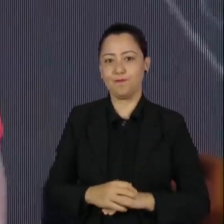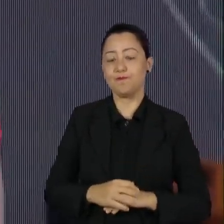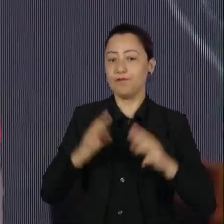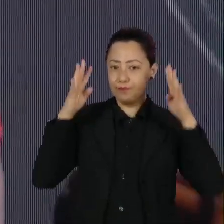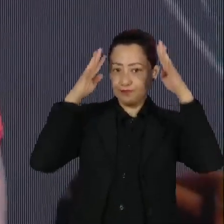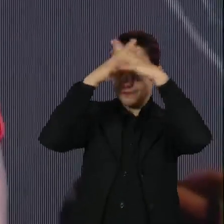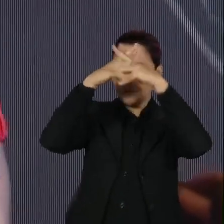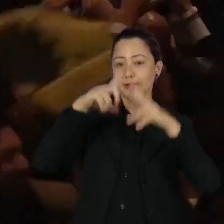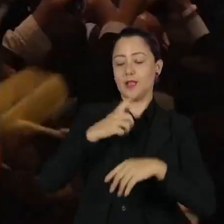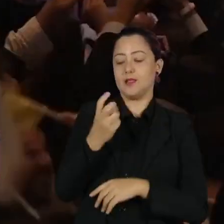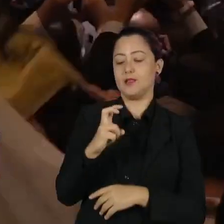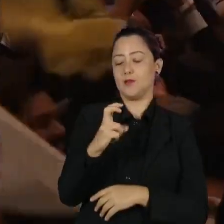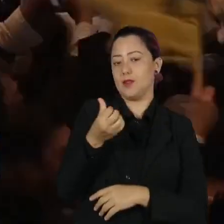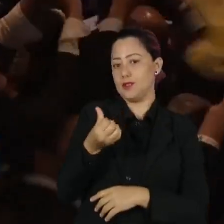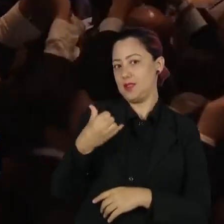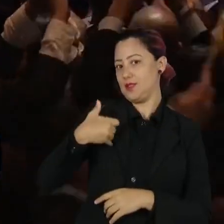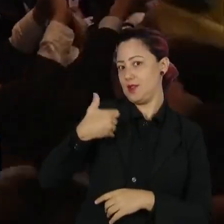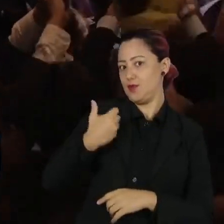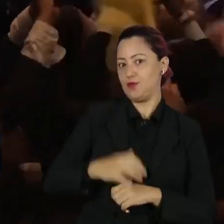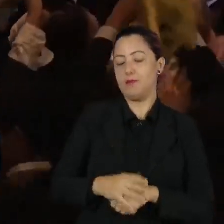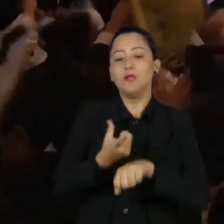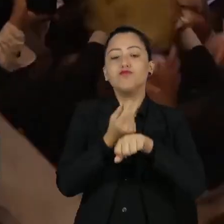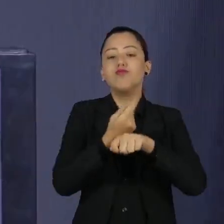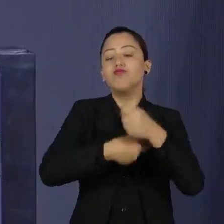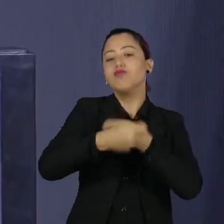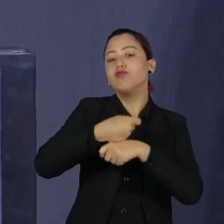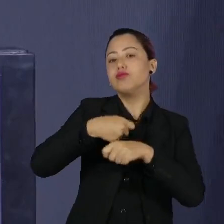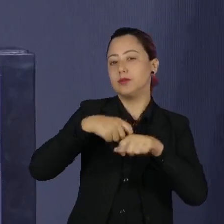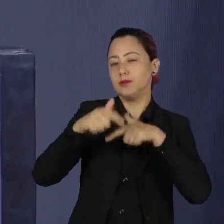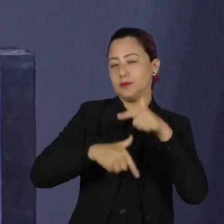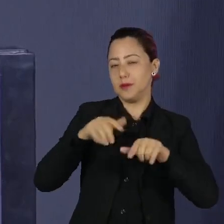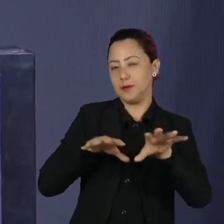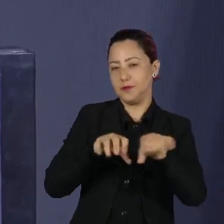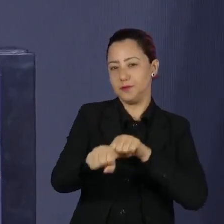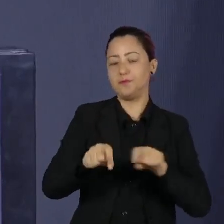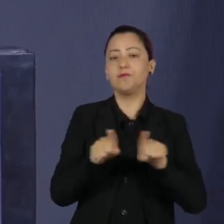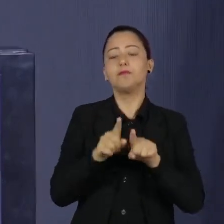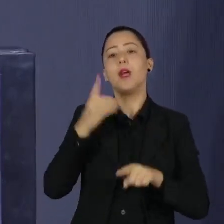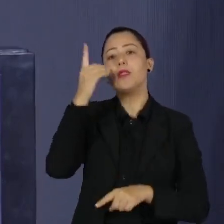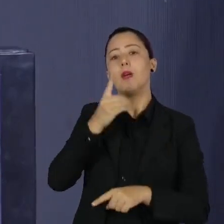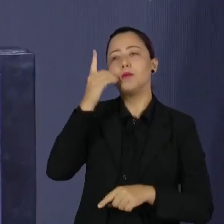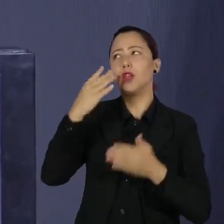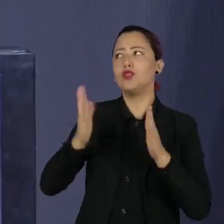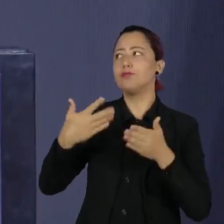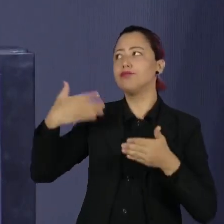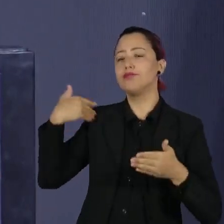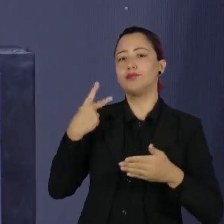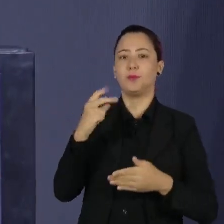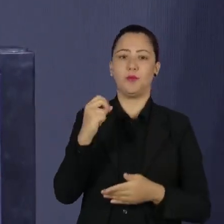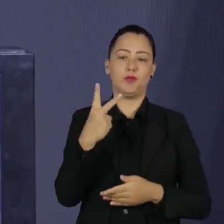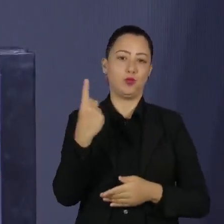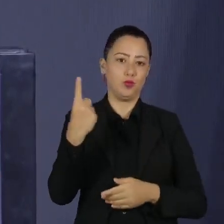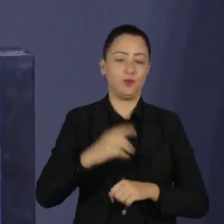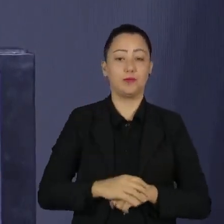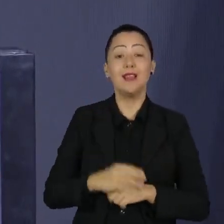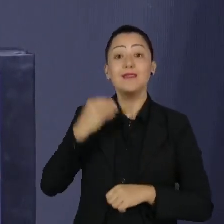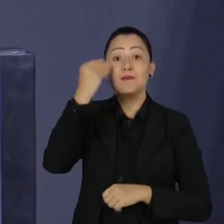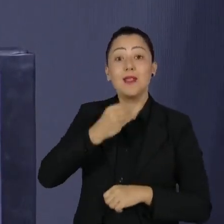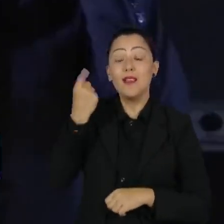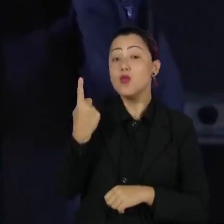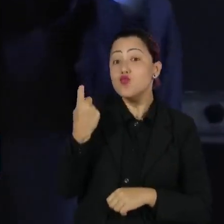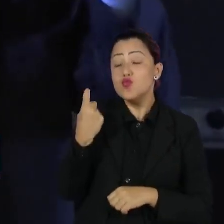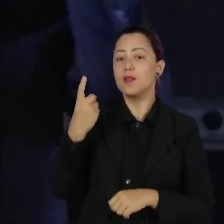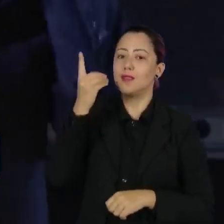56 anos é economista por formação e deputado desde 2021 única experiência na vida